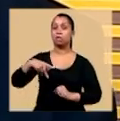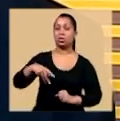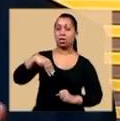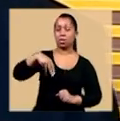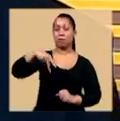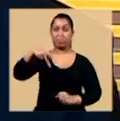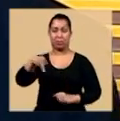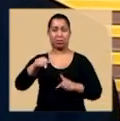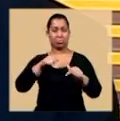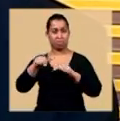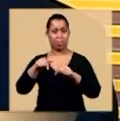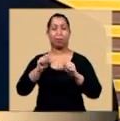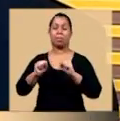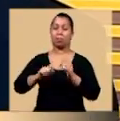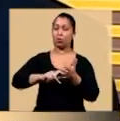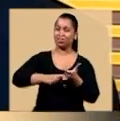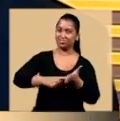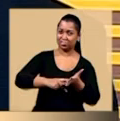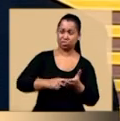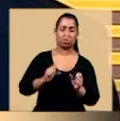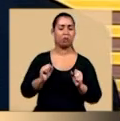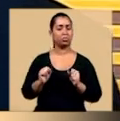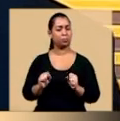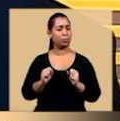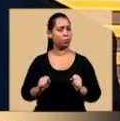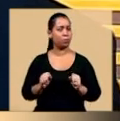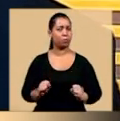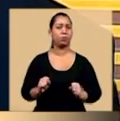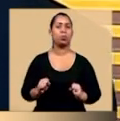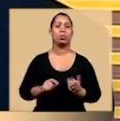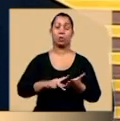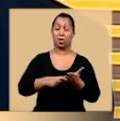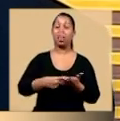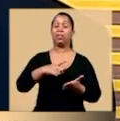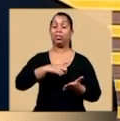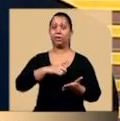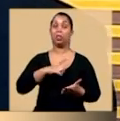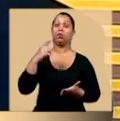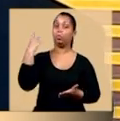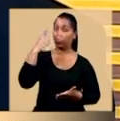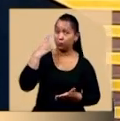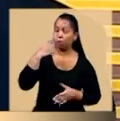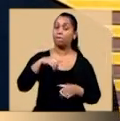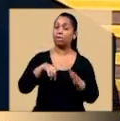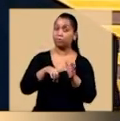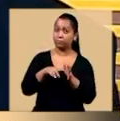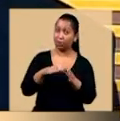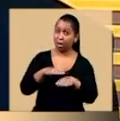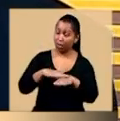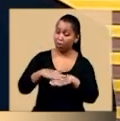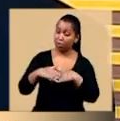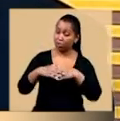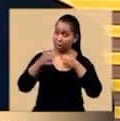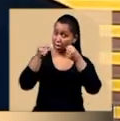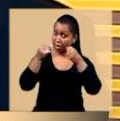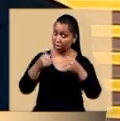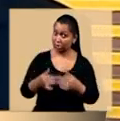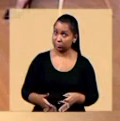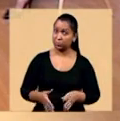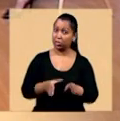pode procurar o Ministério Público do Trabalho, ele pode procurar o sindicato tem que ter um departamento jurídico para prestar